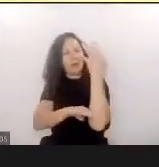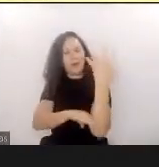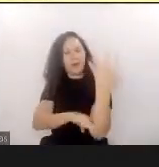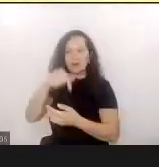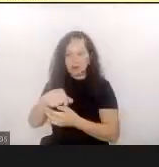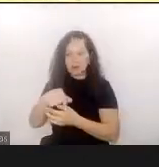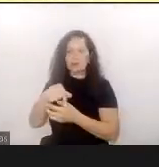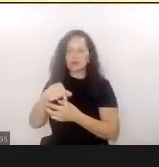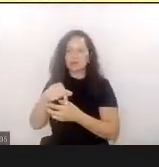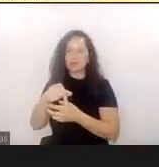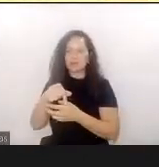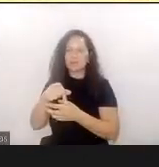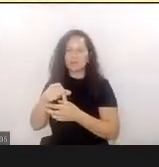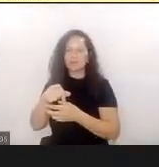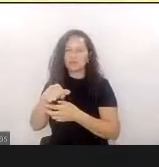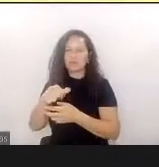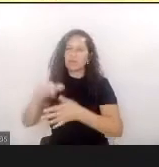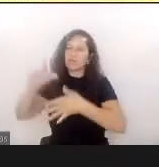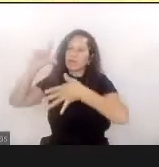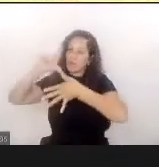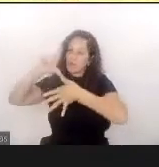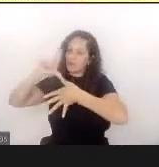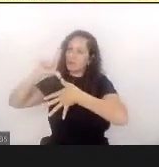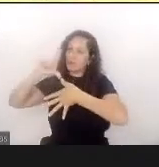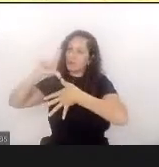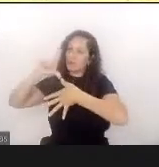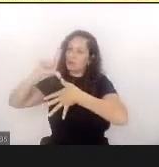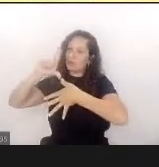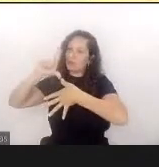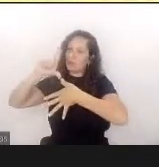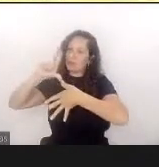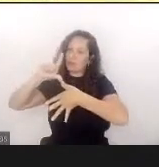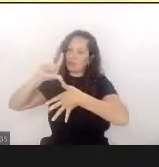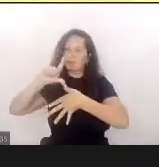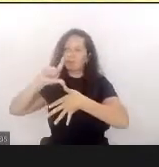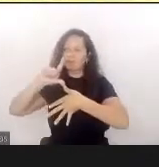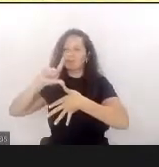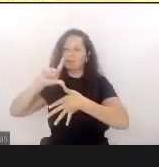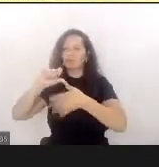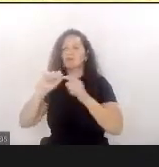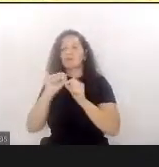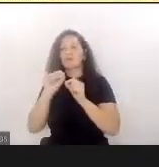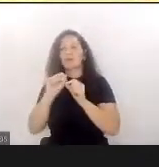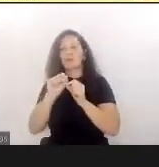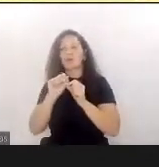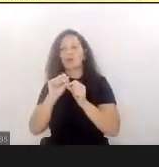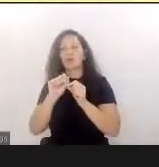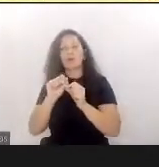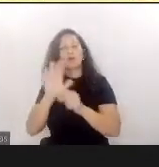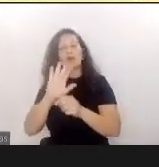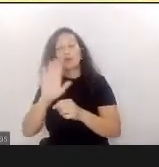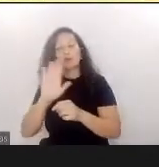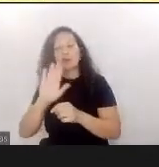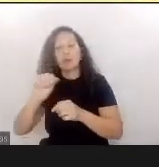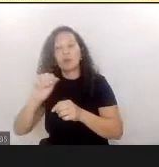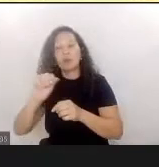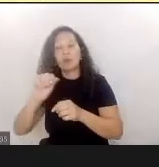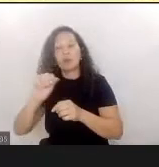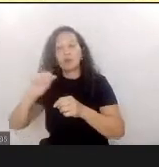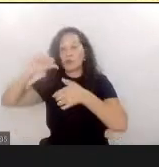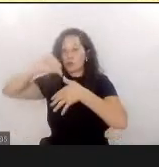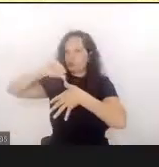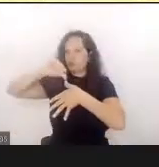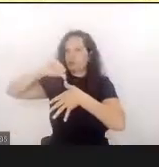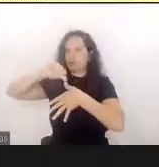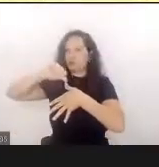sul-americano. E com um gradiente de amarelo para vermelho, a gente consegue ver a quantidade